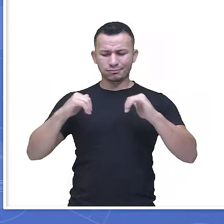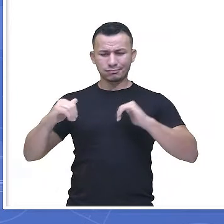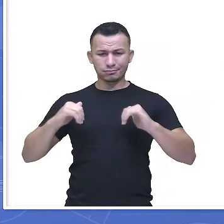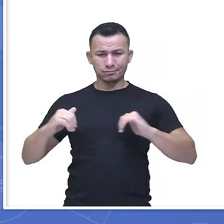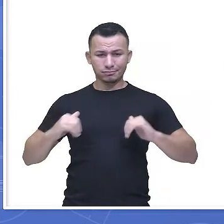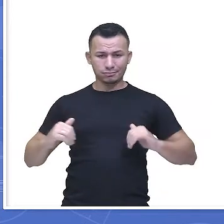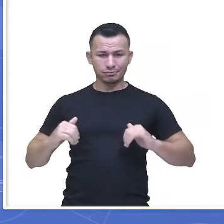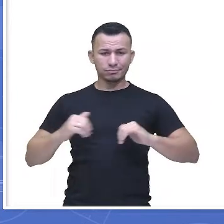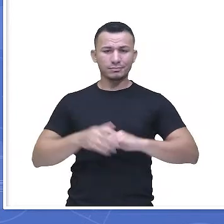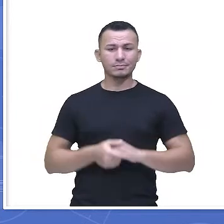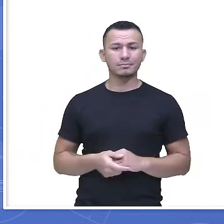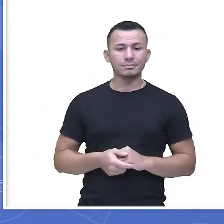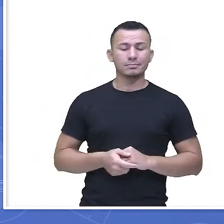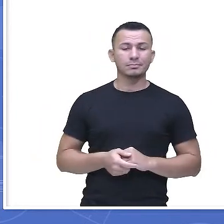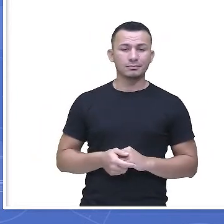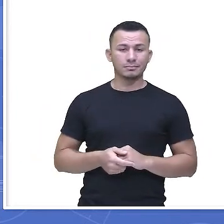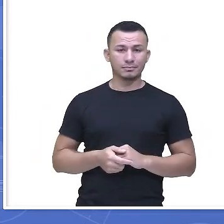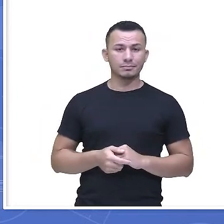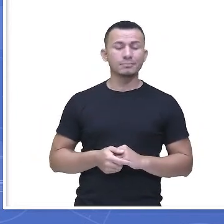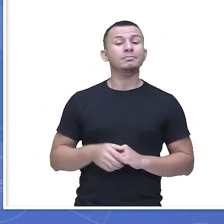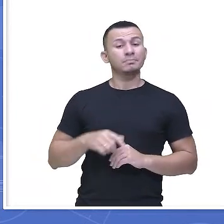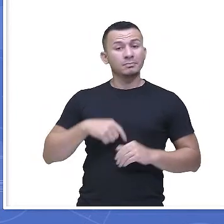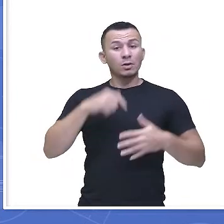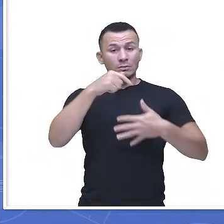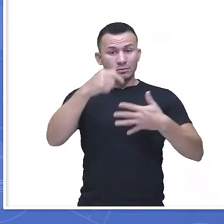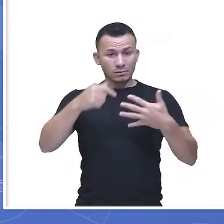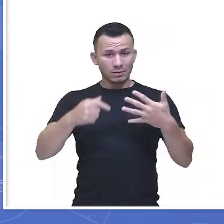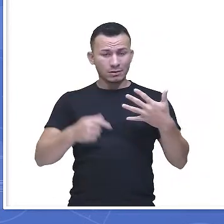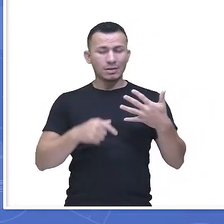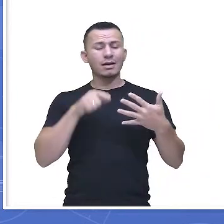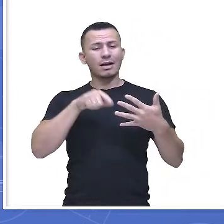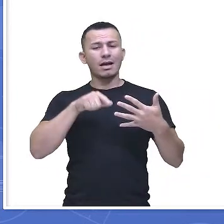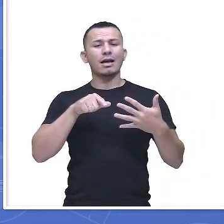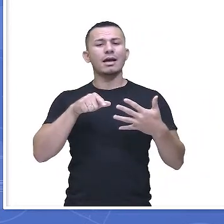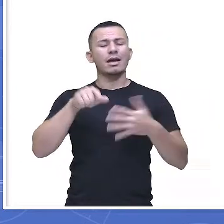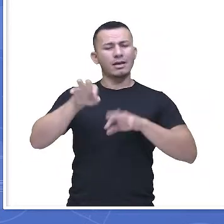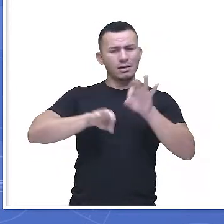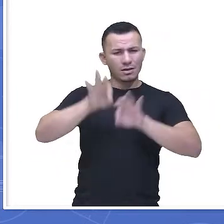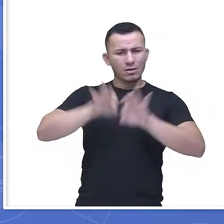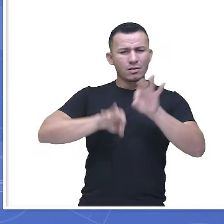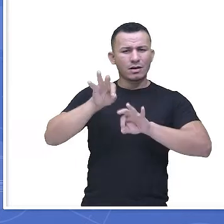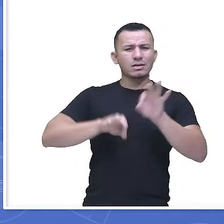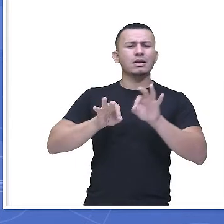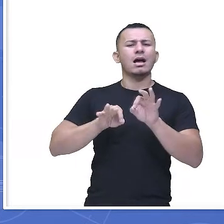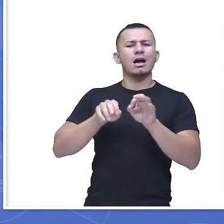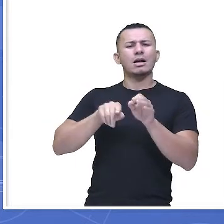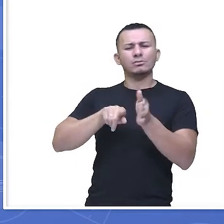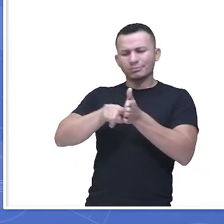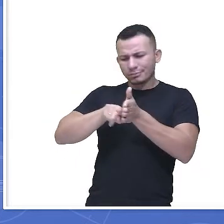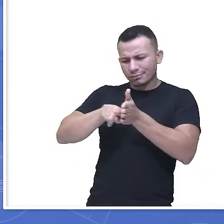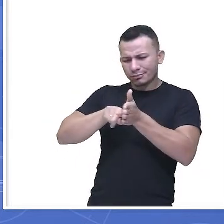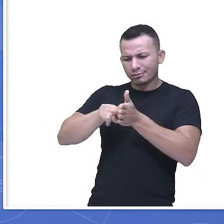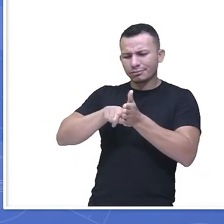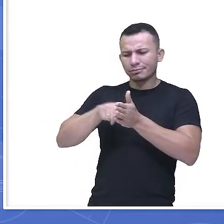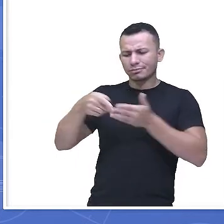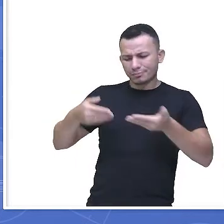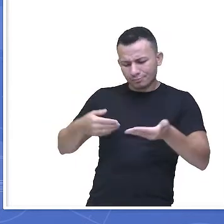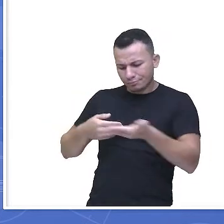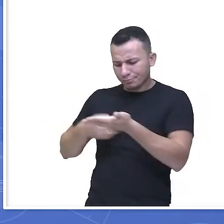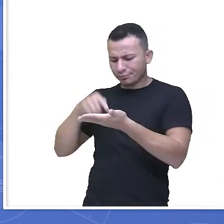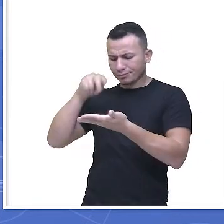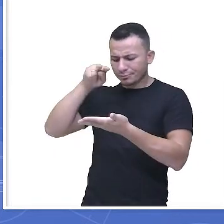e a iluminação. Então, dessa forma que é feita aí a análise de lâminas